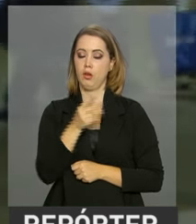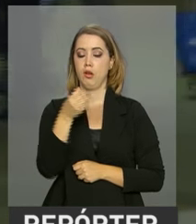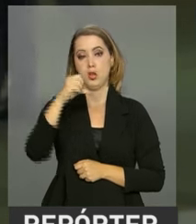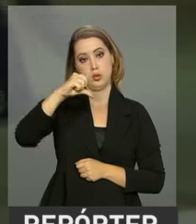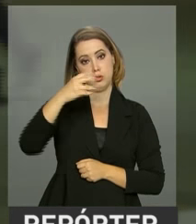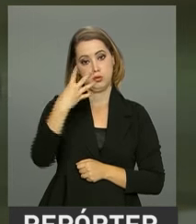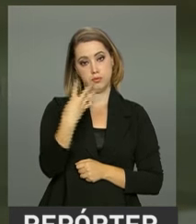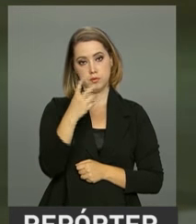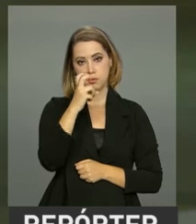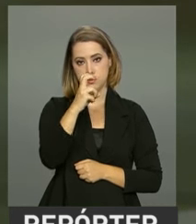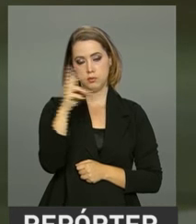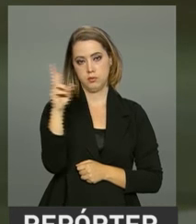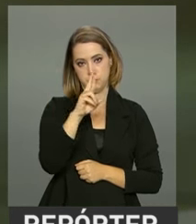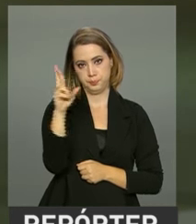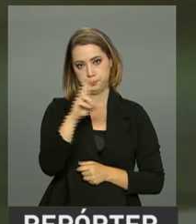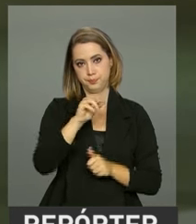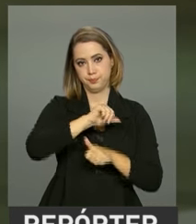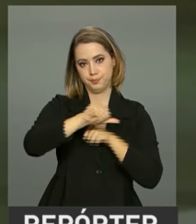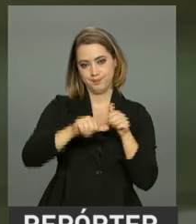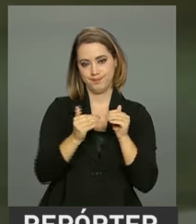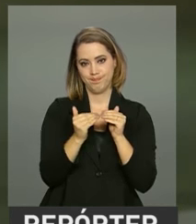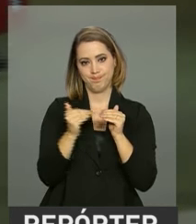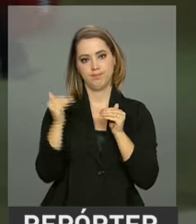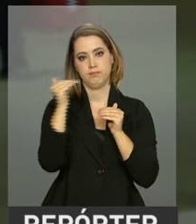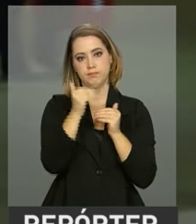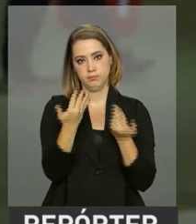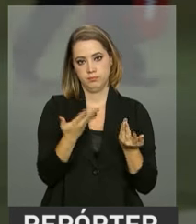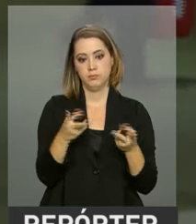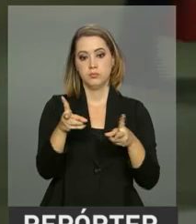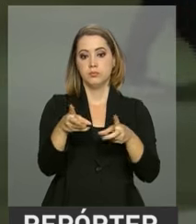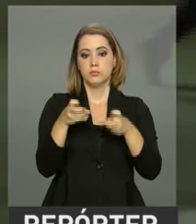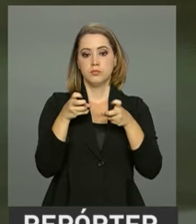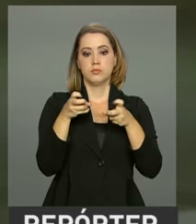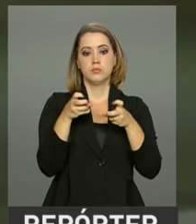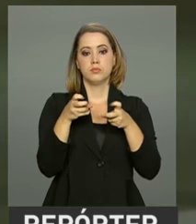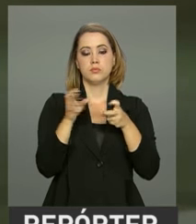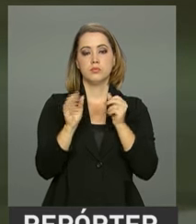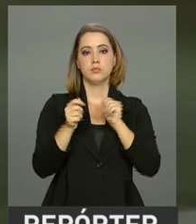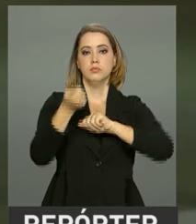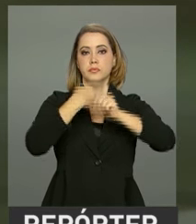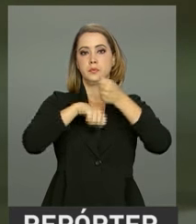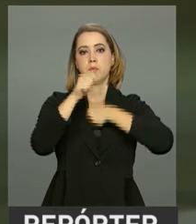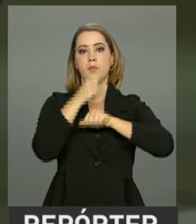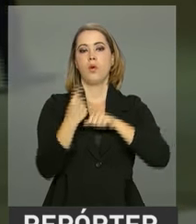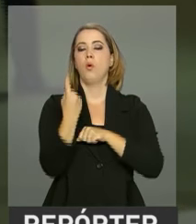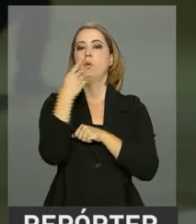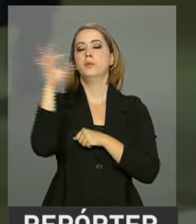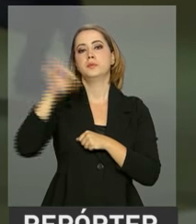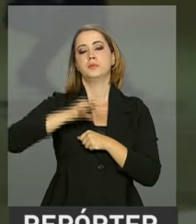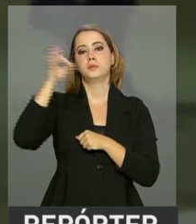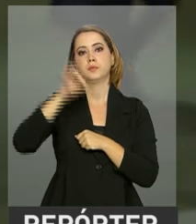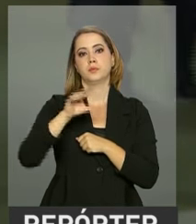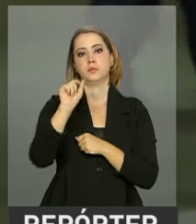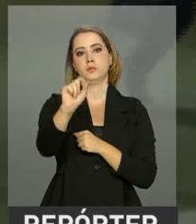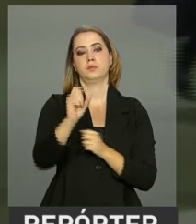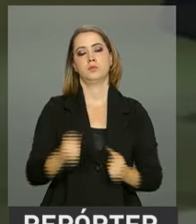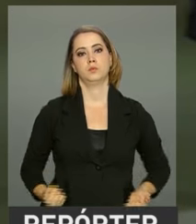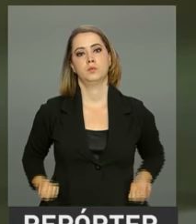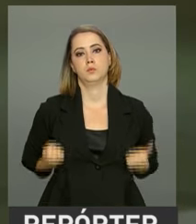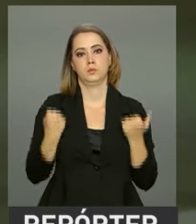945 80 a previsão de crescimento da economia é de 1% as